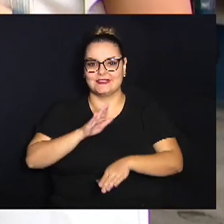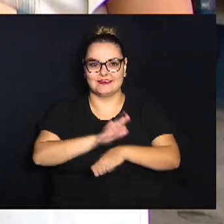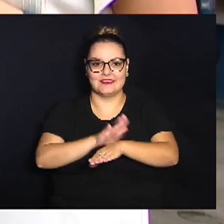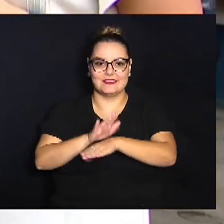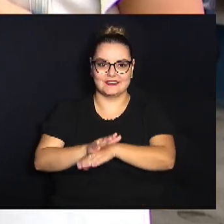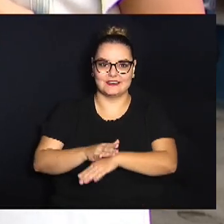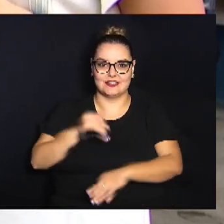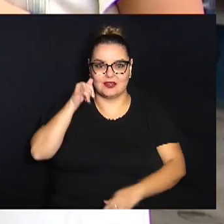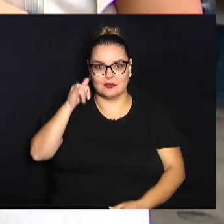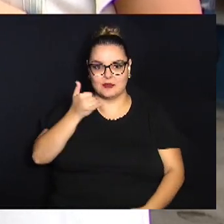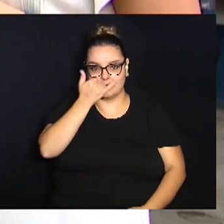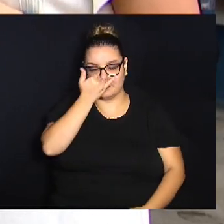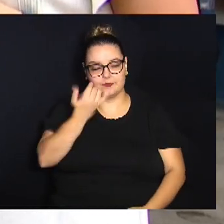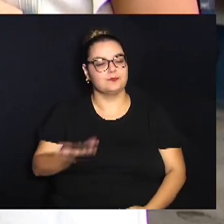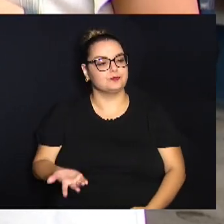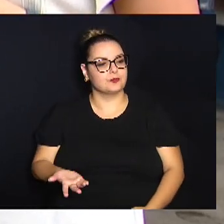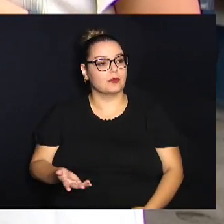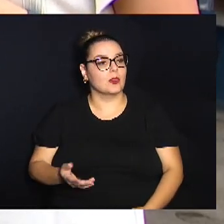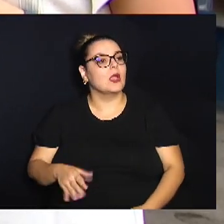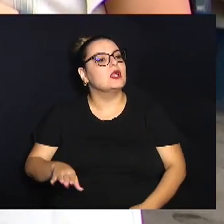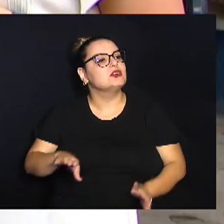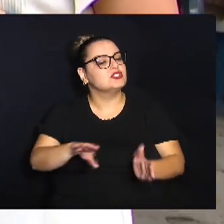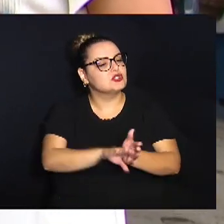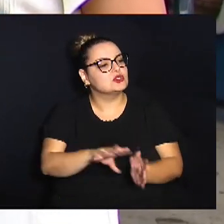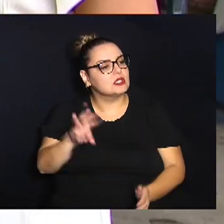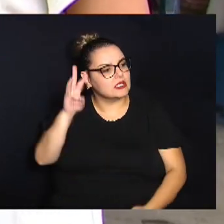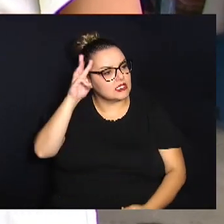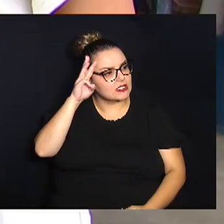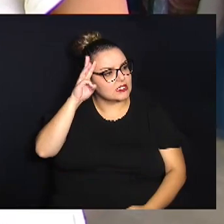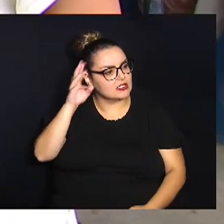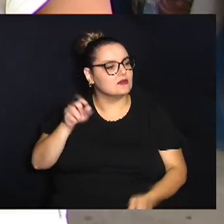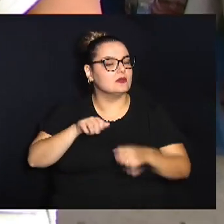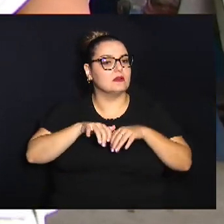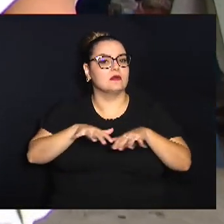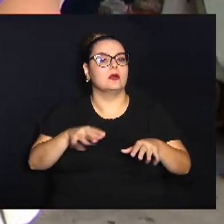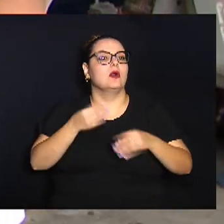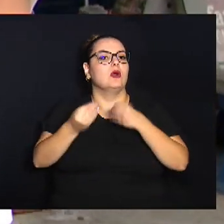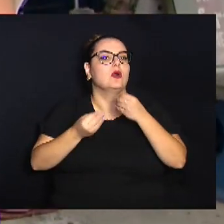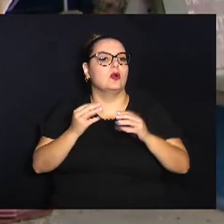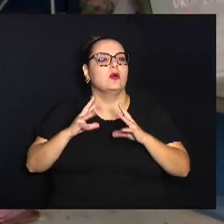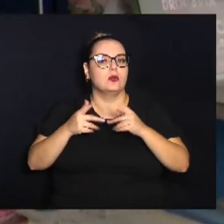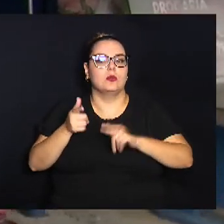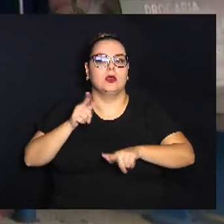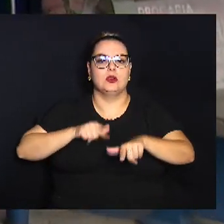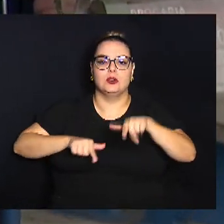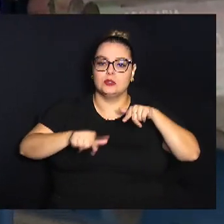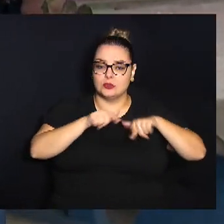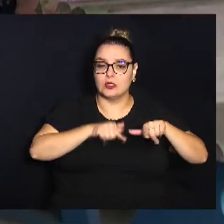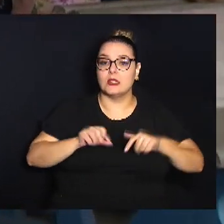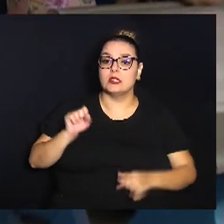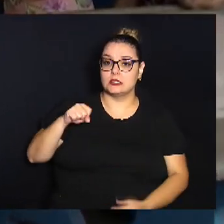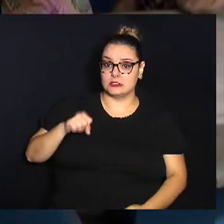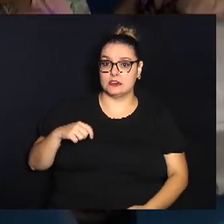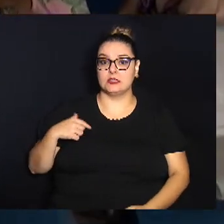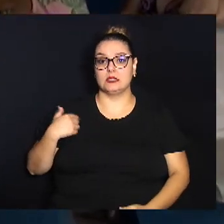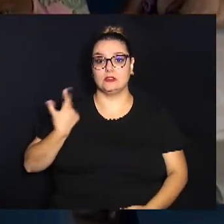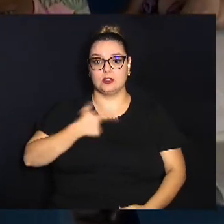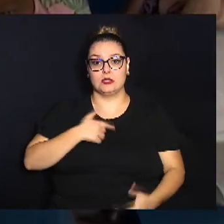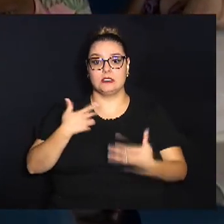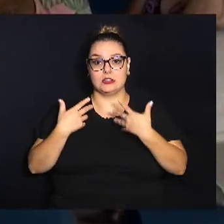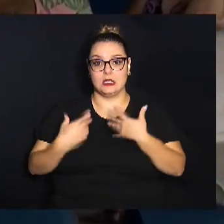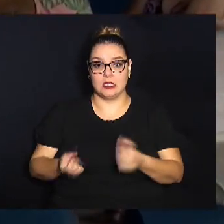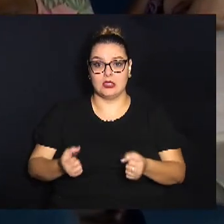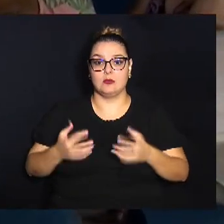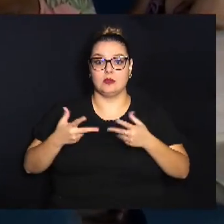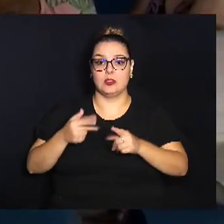A vacina chegou aqui em Campinas na terça-feira, fizeram a distribuição. Como que foi toda essa logística? Isso mesmo, recebemos todas as doses